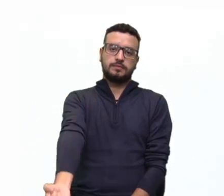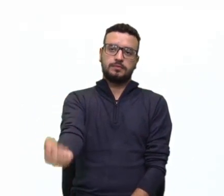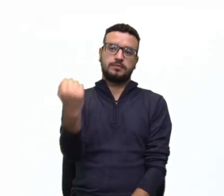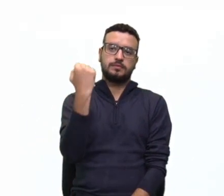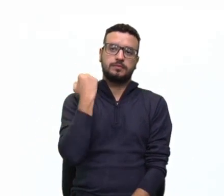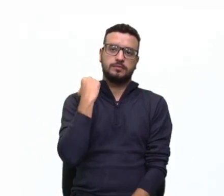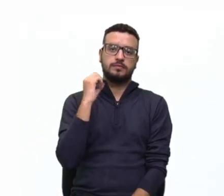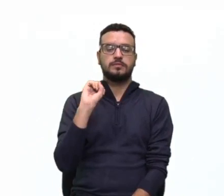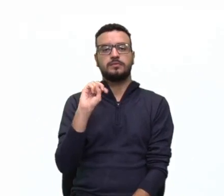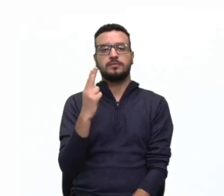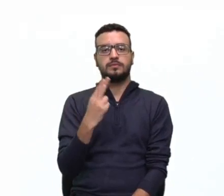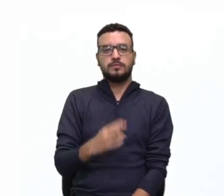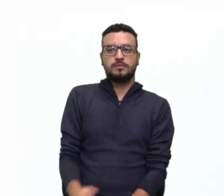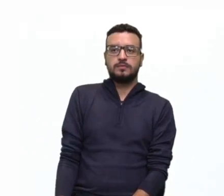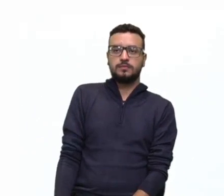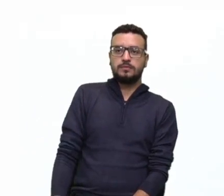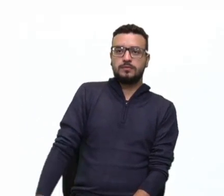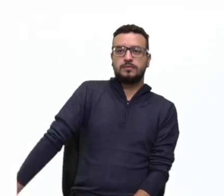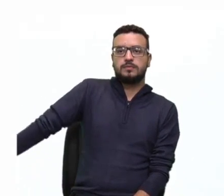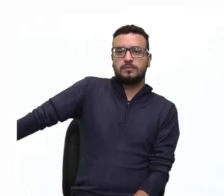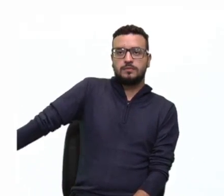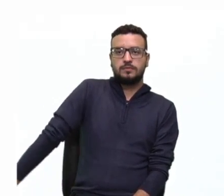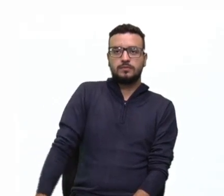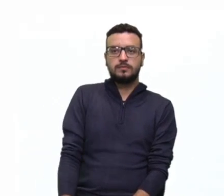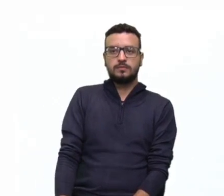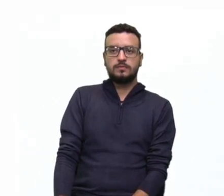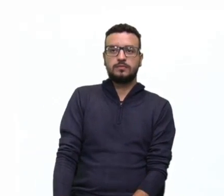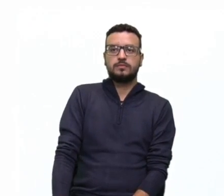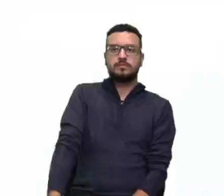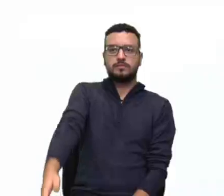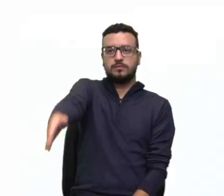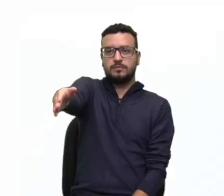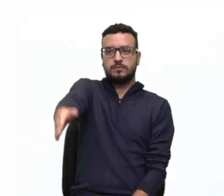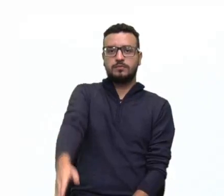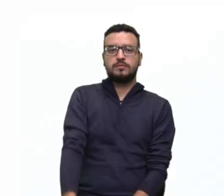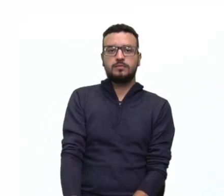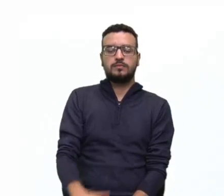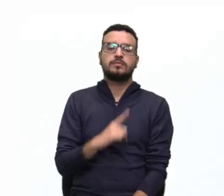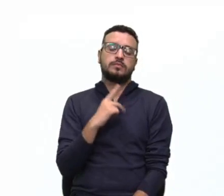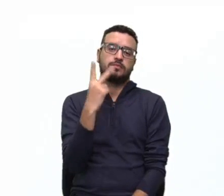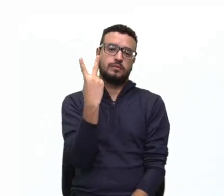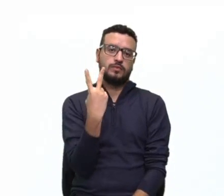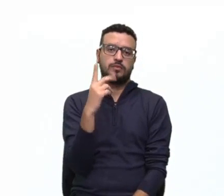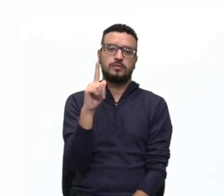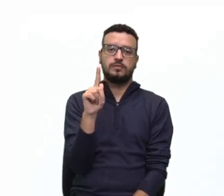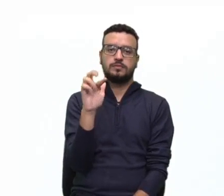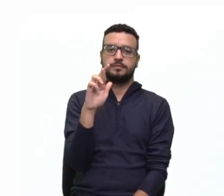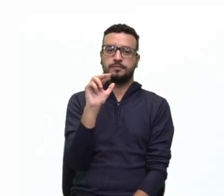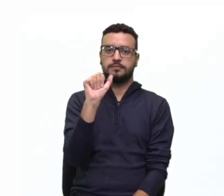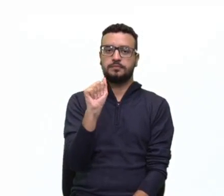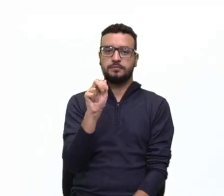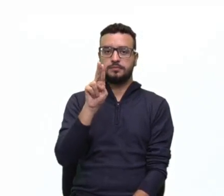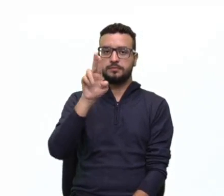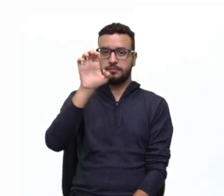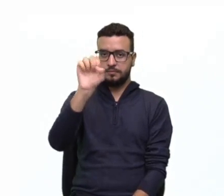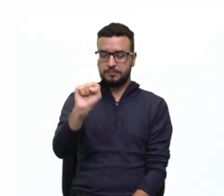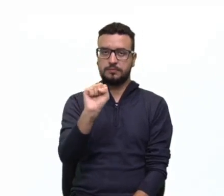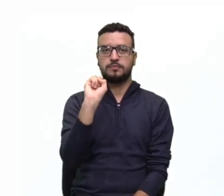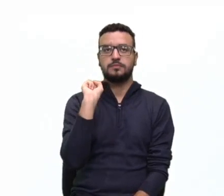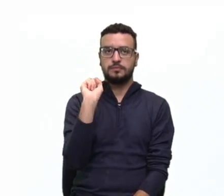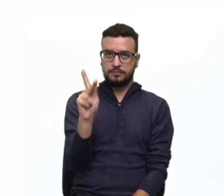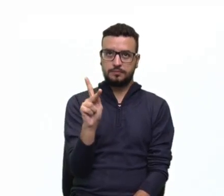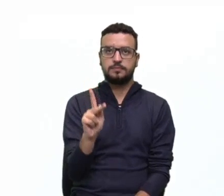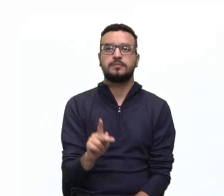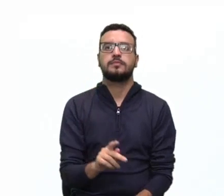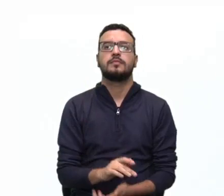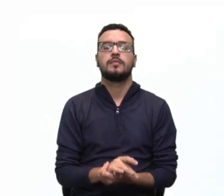adução com a mesma articulação, ela tem 2 graus de liberdade. Mas eu vou explicar isso daqui a pouco, tá bom?